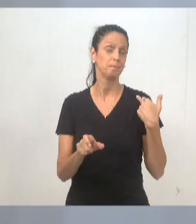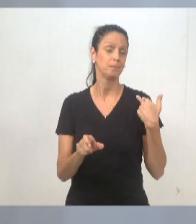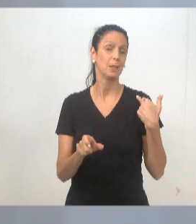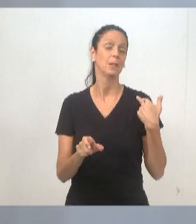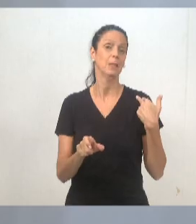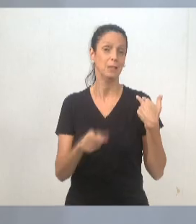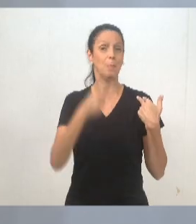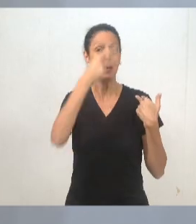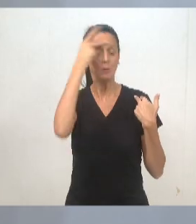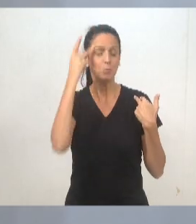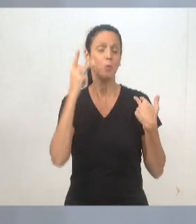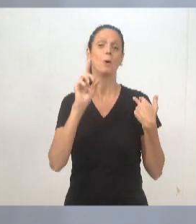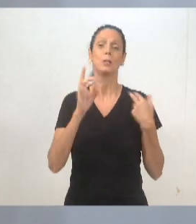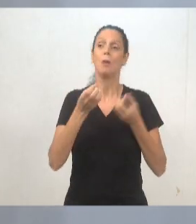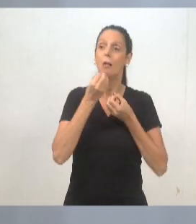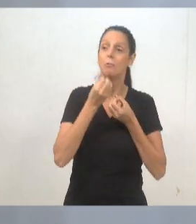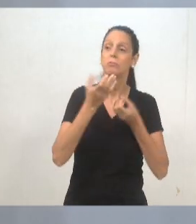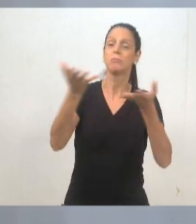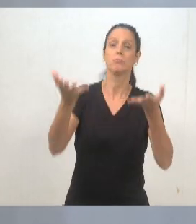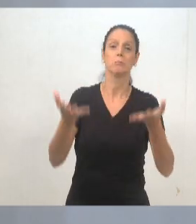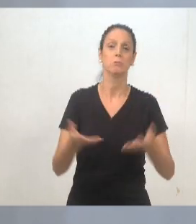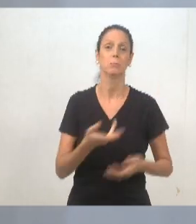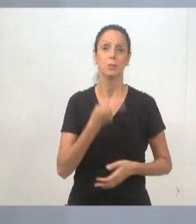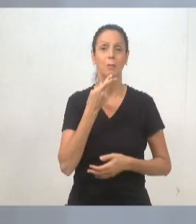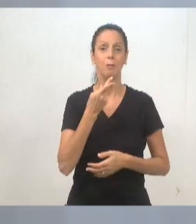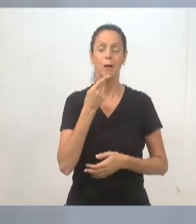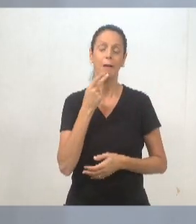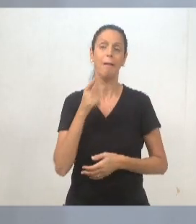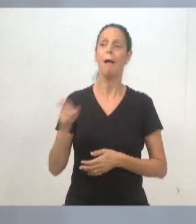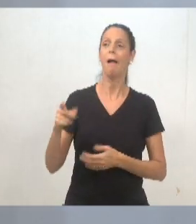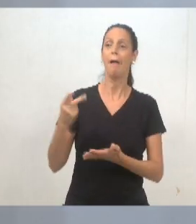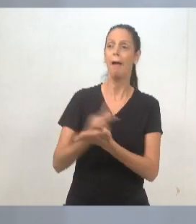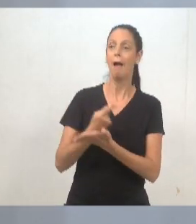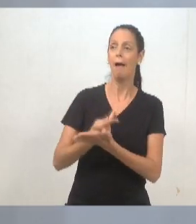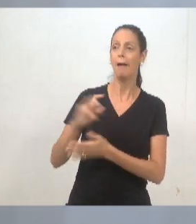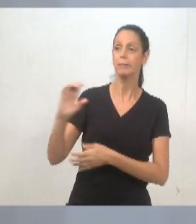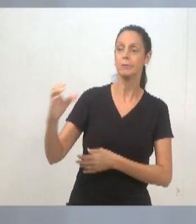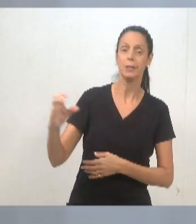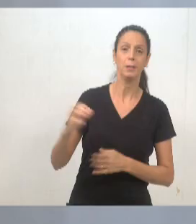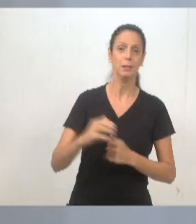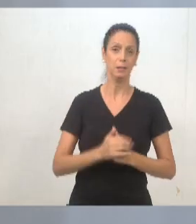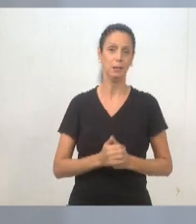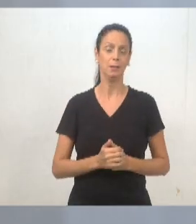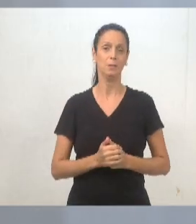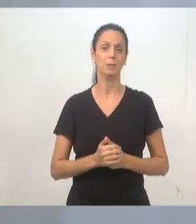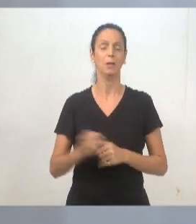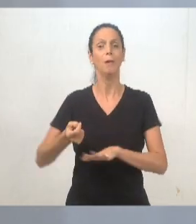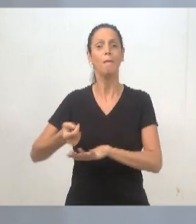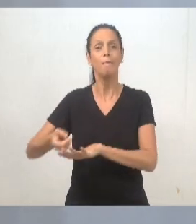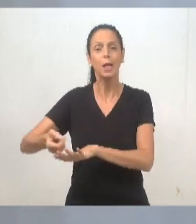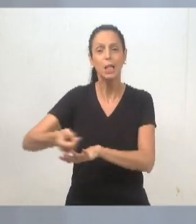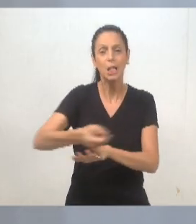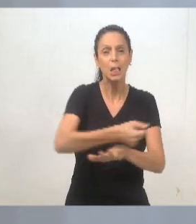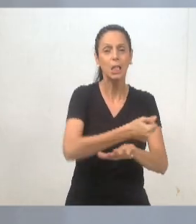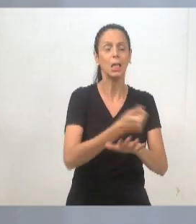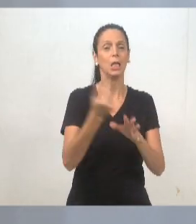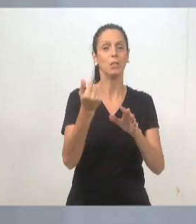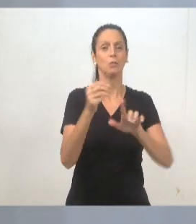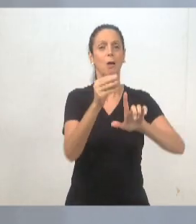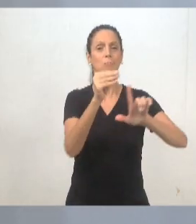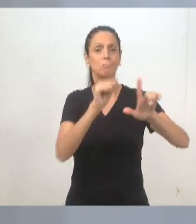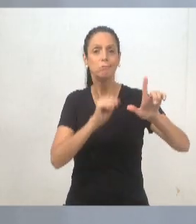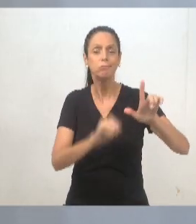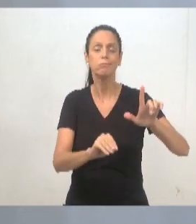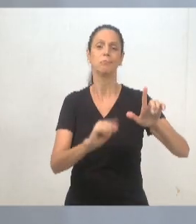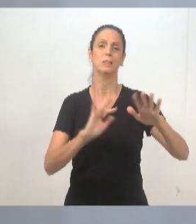torcida, preferem apenas negar a ciência, dizer que por conta de fake news que viralizam na rede social,